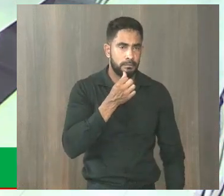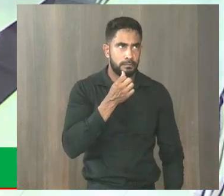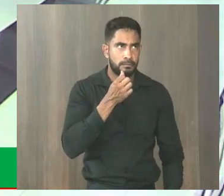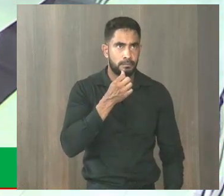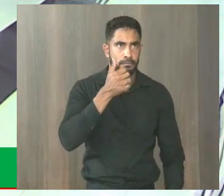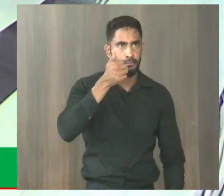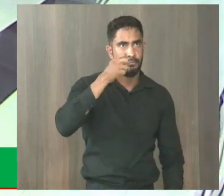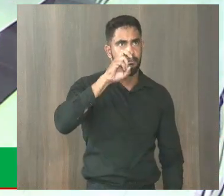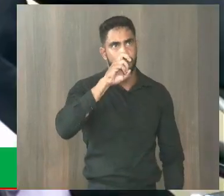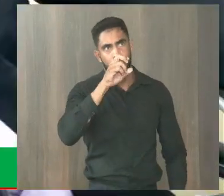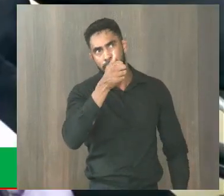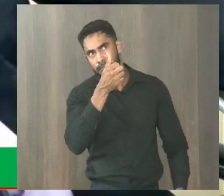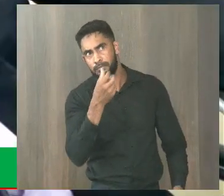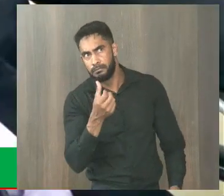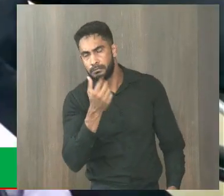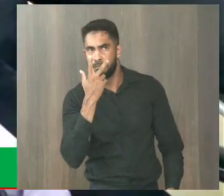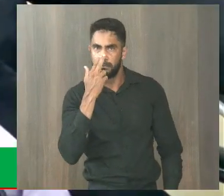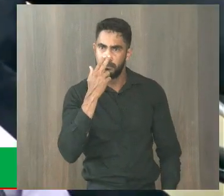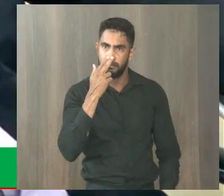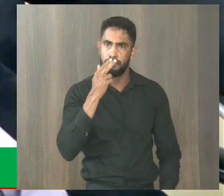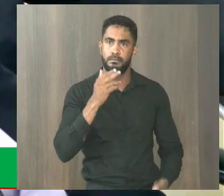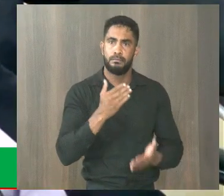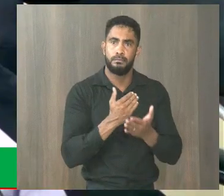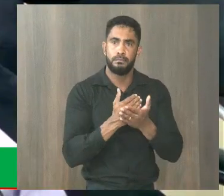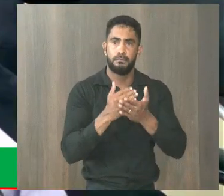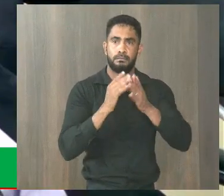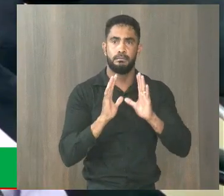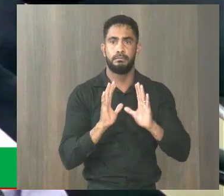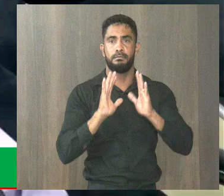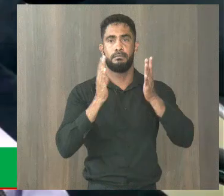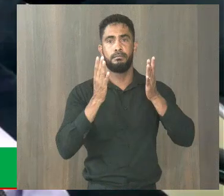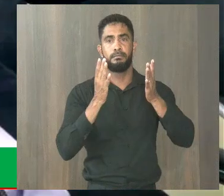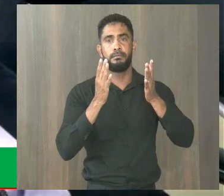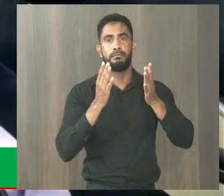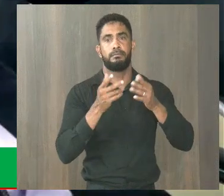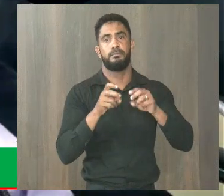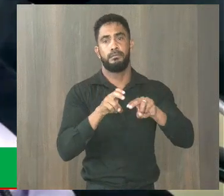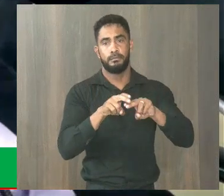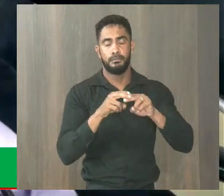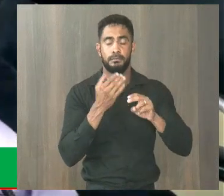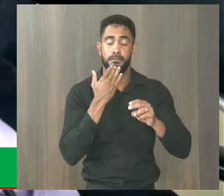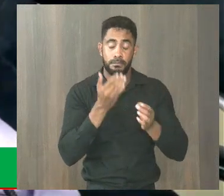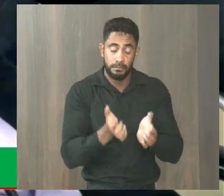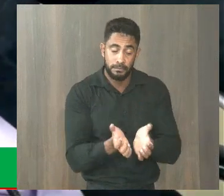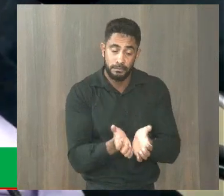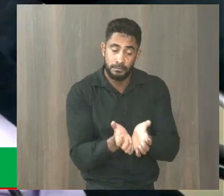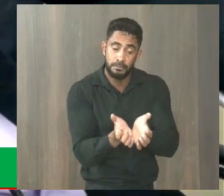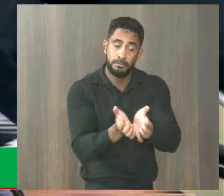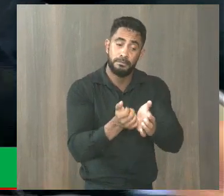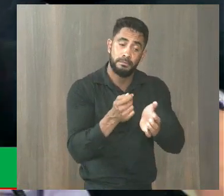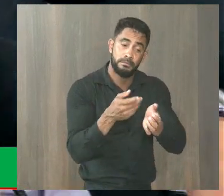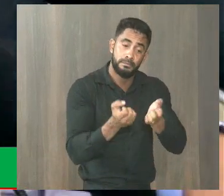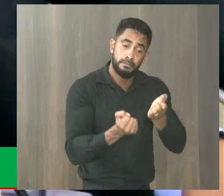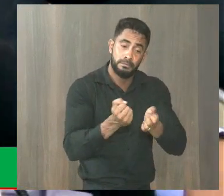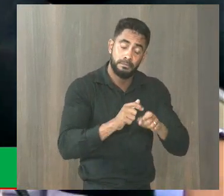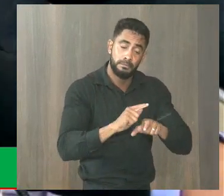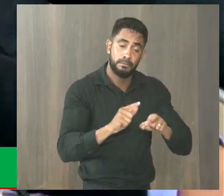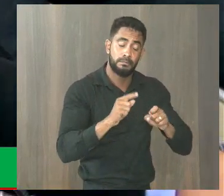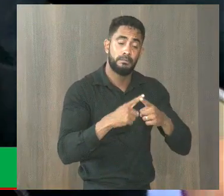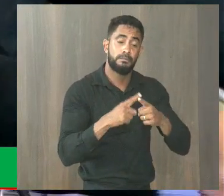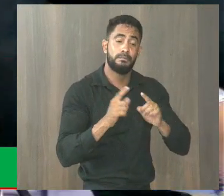já a festa lá e talvez, né, até lá já conseguiria fazer esse patrulhamento, porque vai ter muito acesso às pessoas até ir na festa da